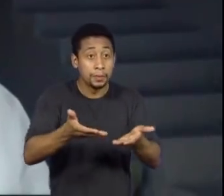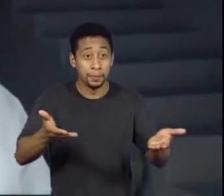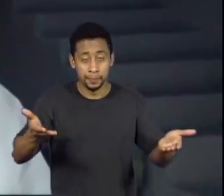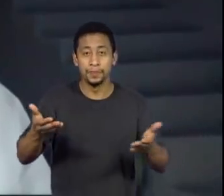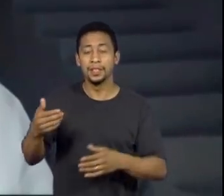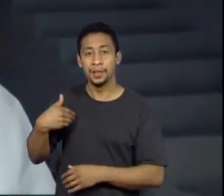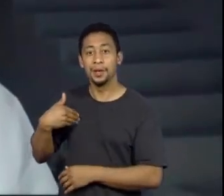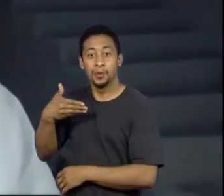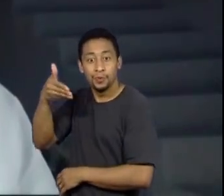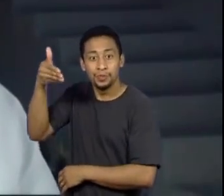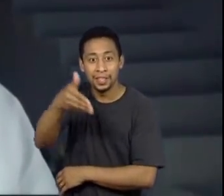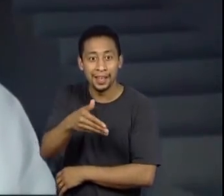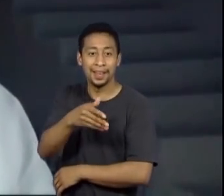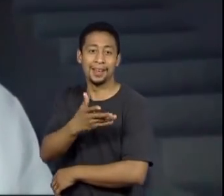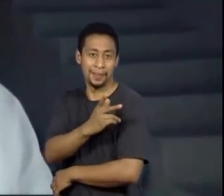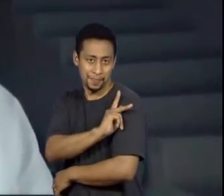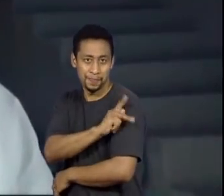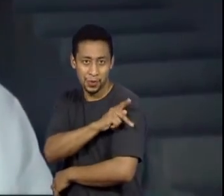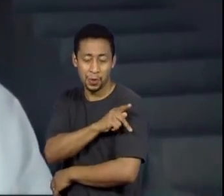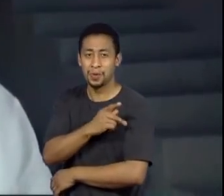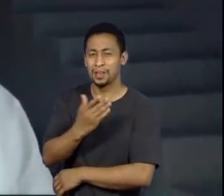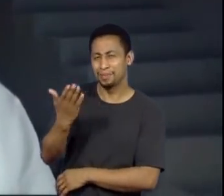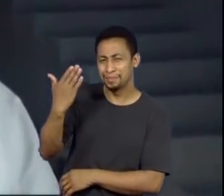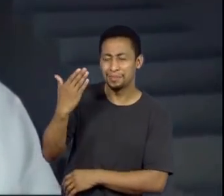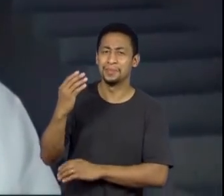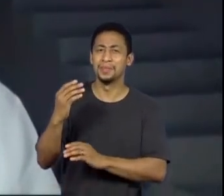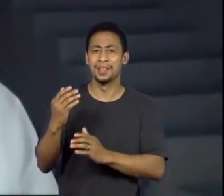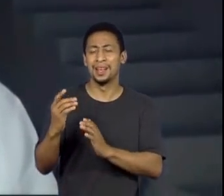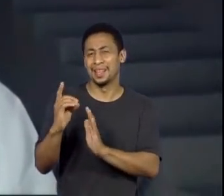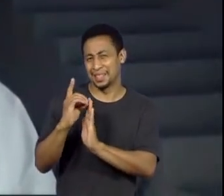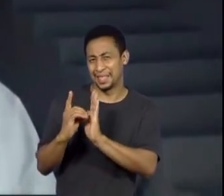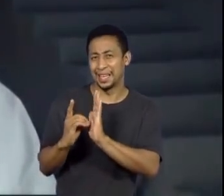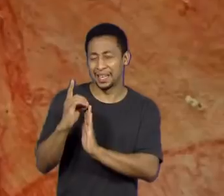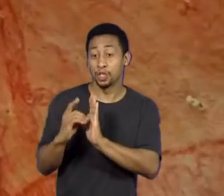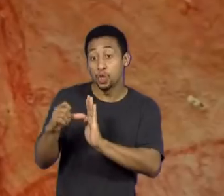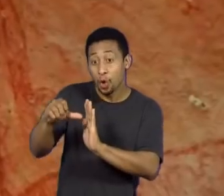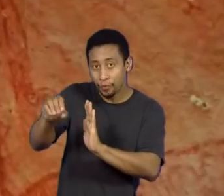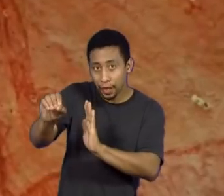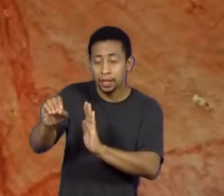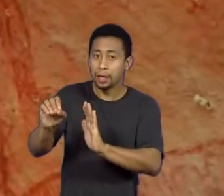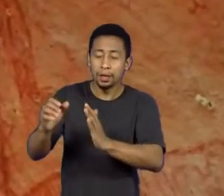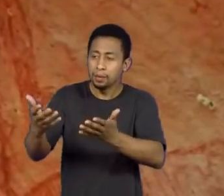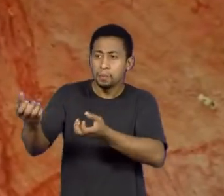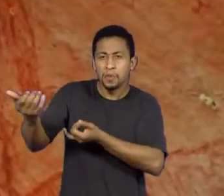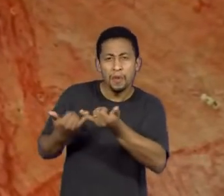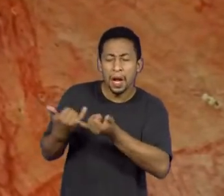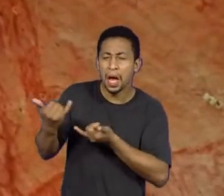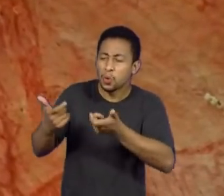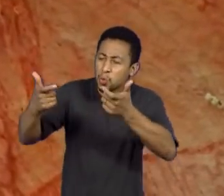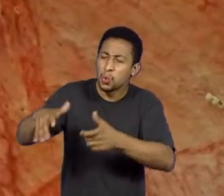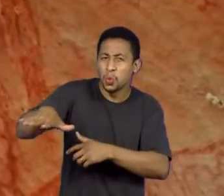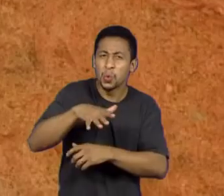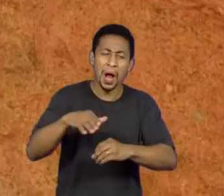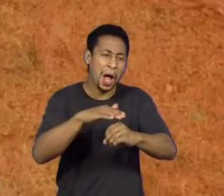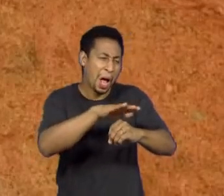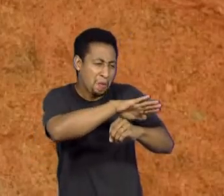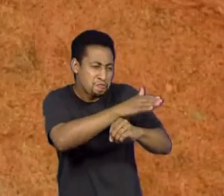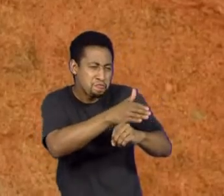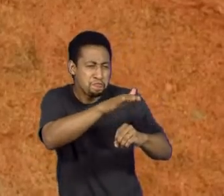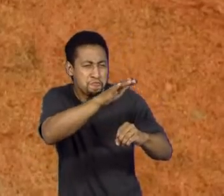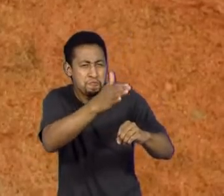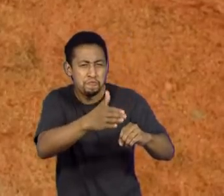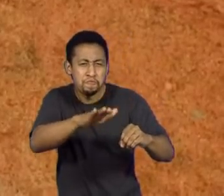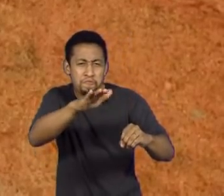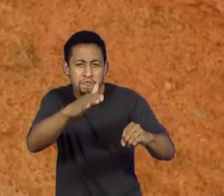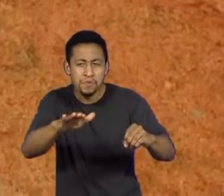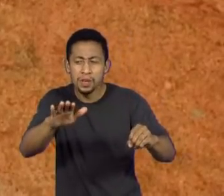de 90, me falaram da Serra das Confusões. E eu achei aquele nome muito forte. E descobri rapidamente que nem o